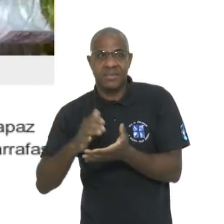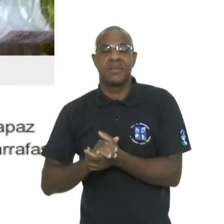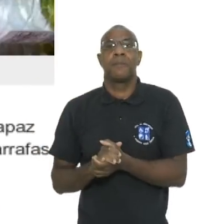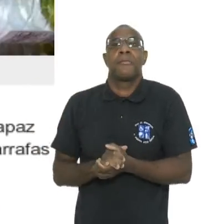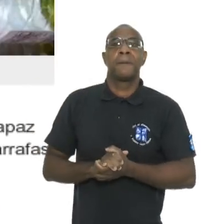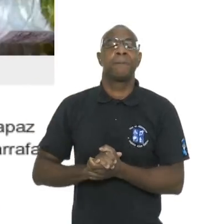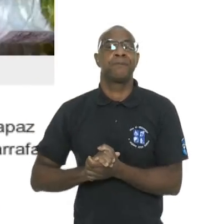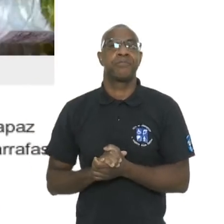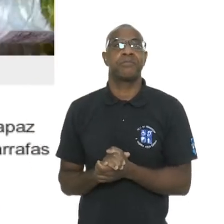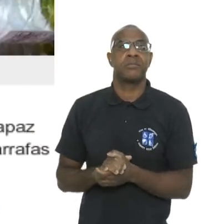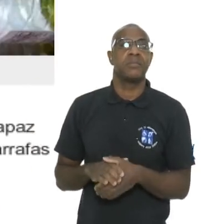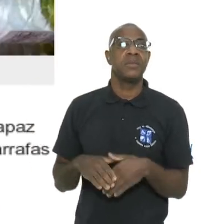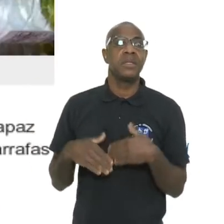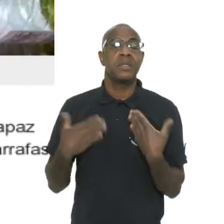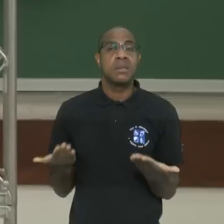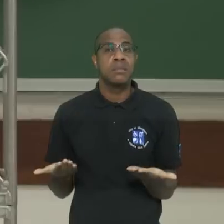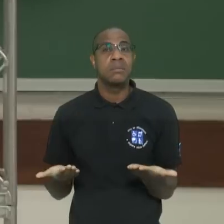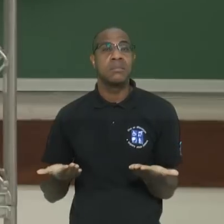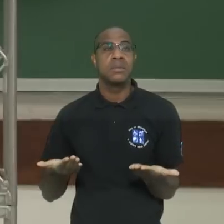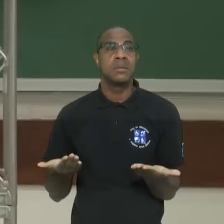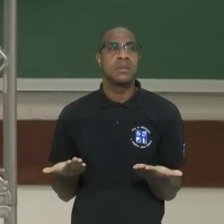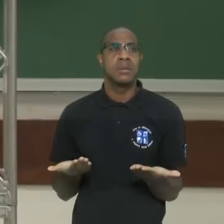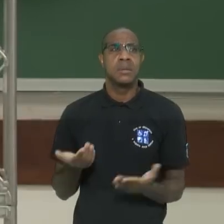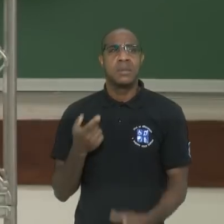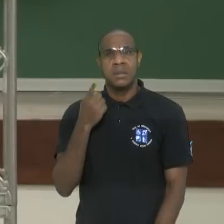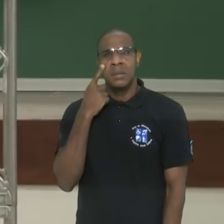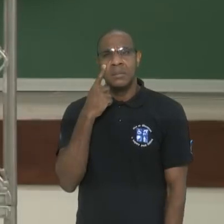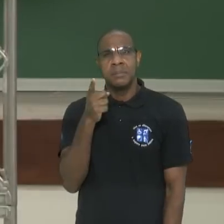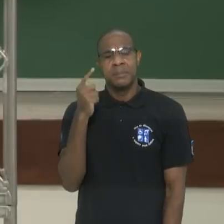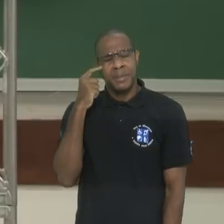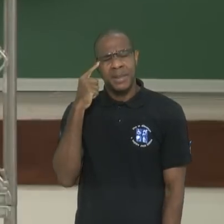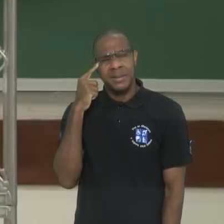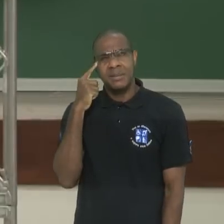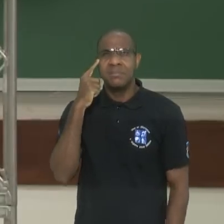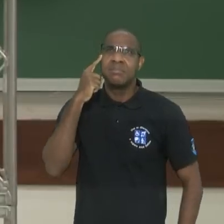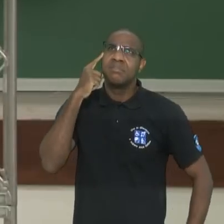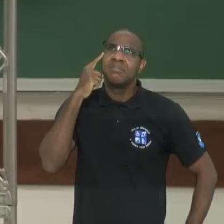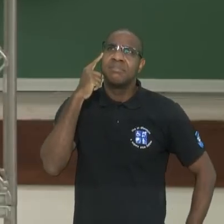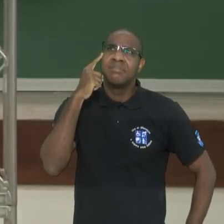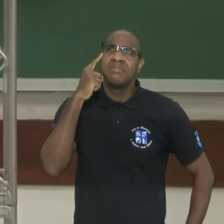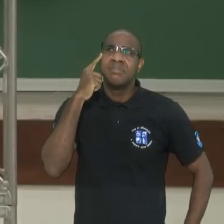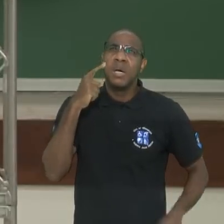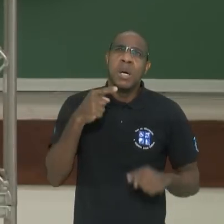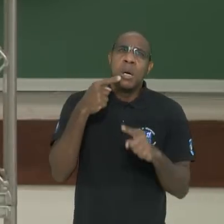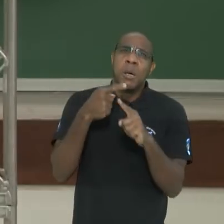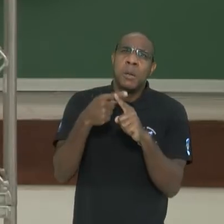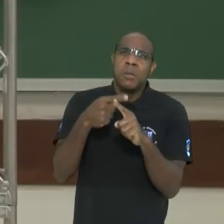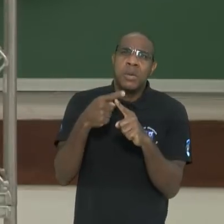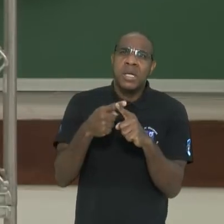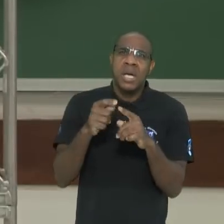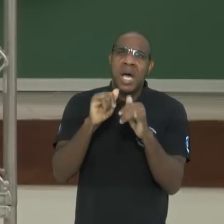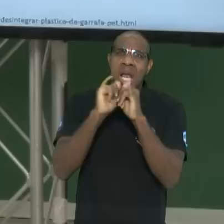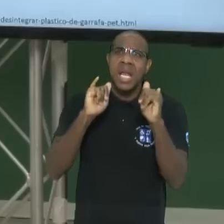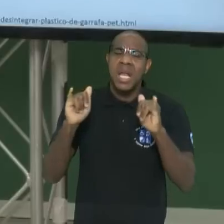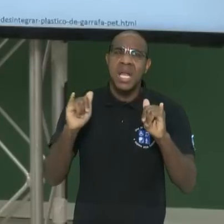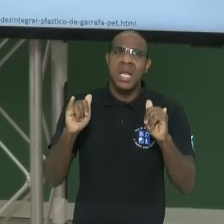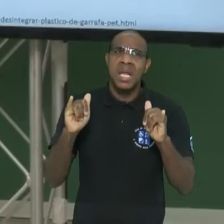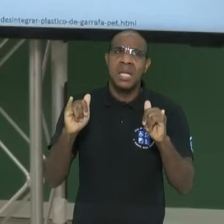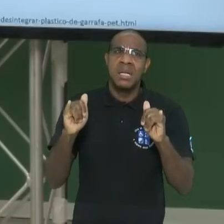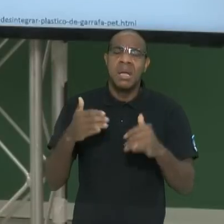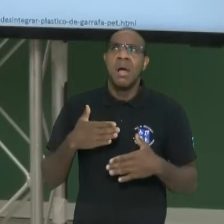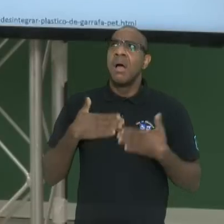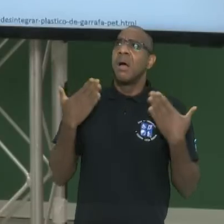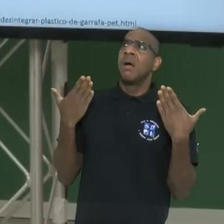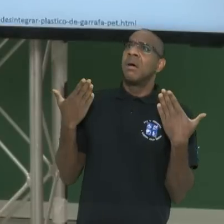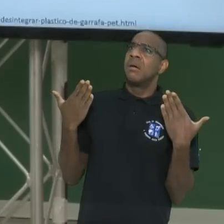poluição no planeta. Pessoinhas, pensem comigo. Por que essa notícia nos causa um certo